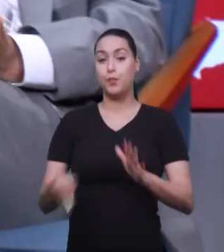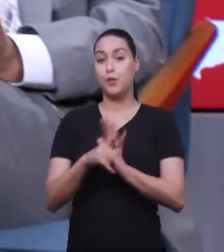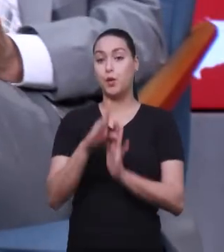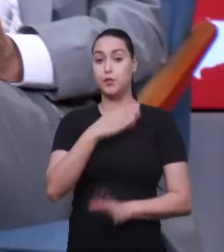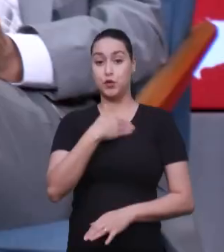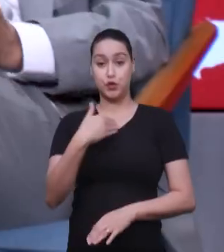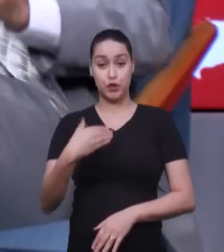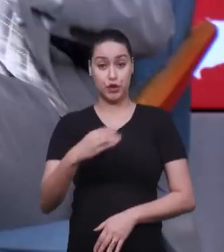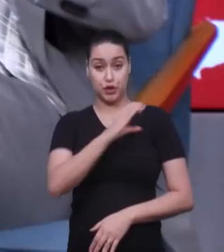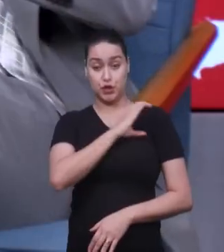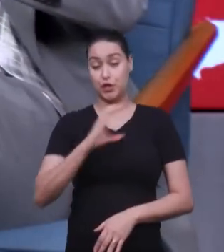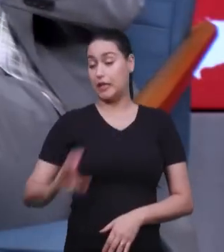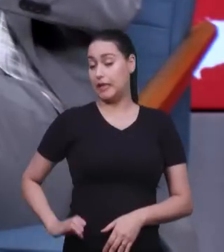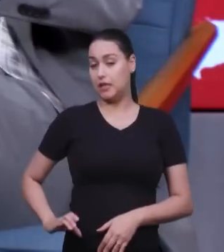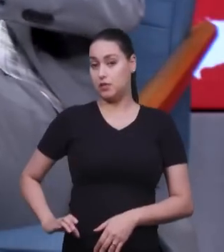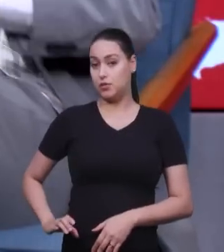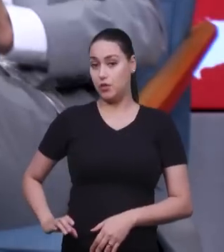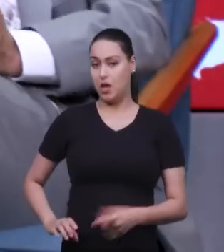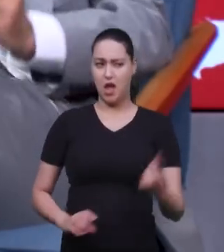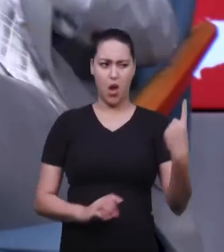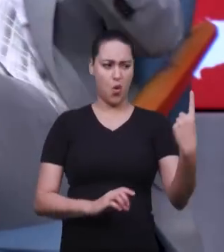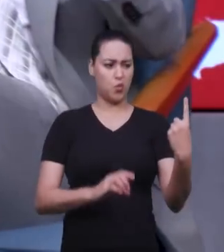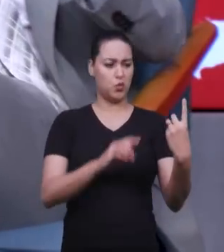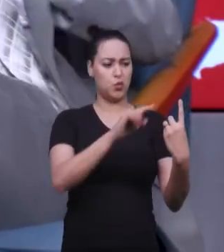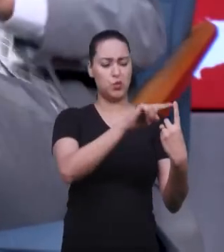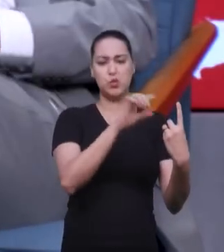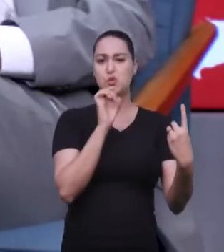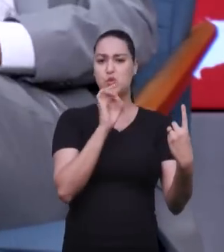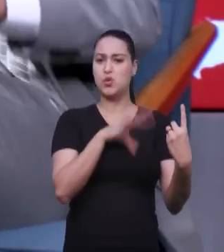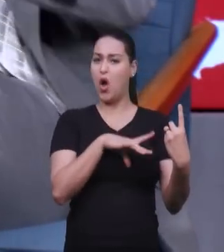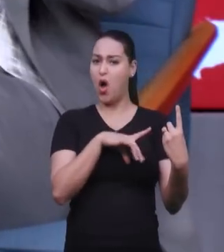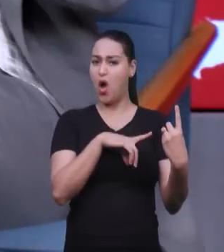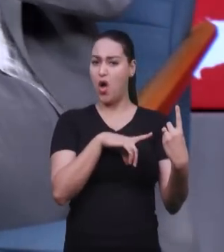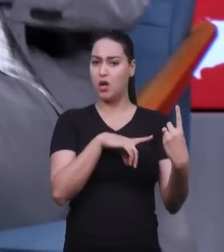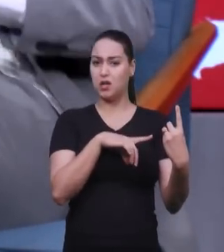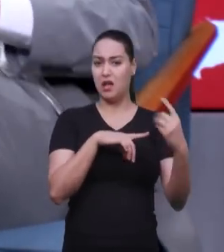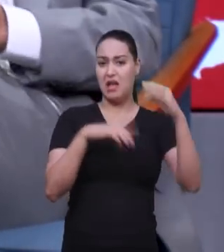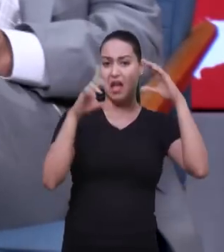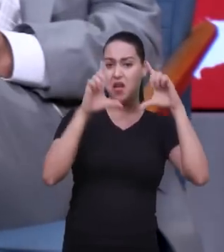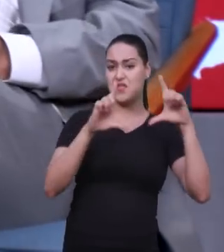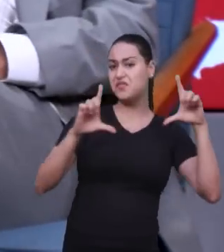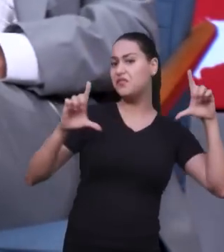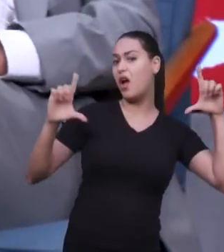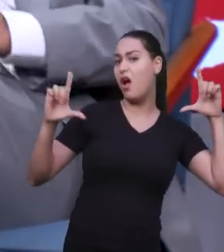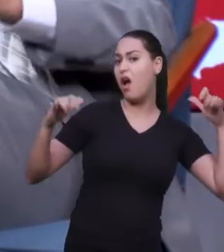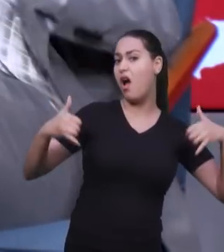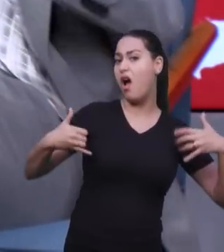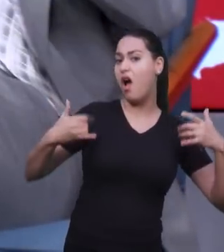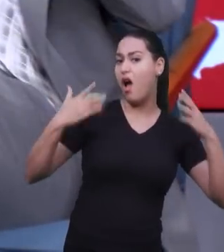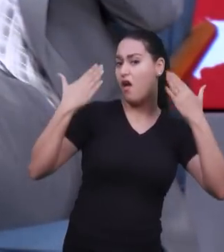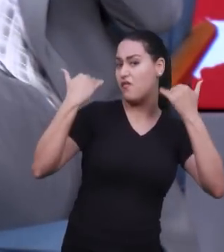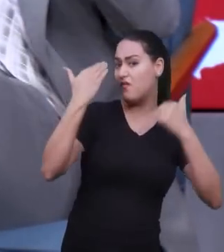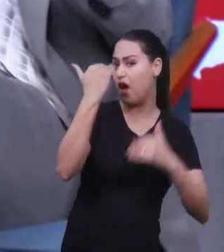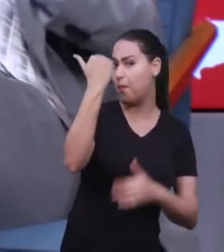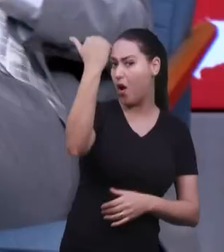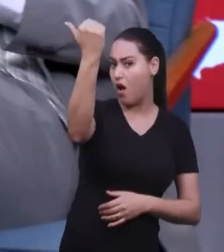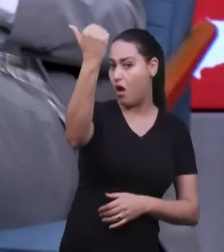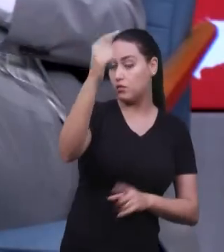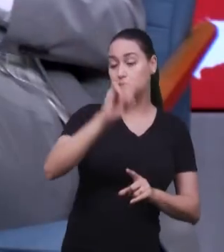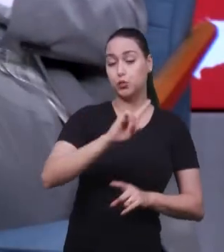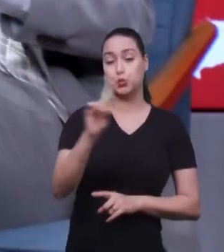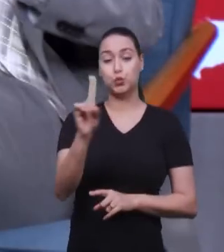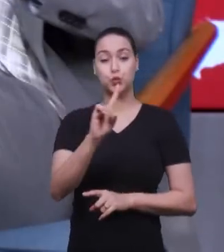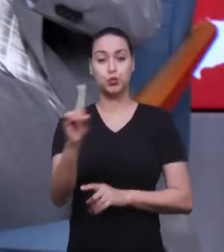Cristo. Não é um órgão isoladamente, não é um homem isoladamente, não é uma figura em especial, mas é um projeto